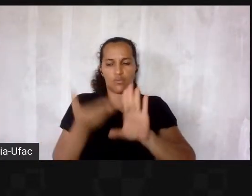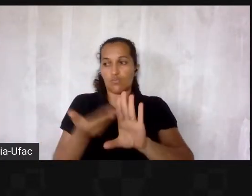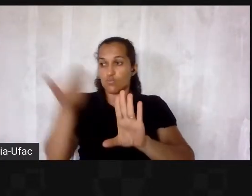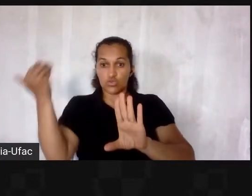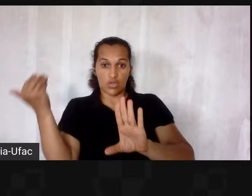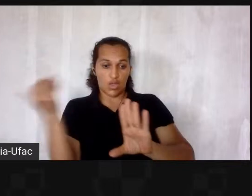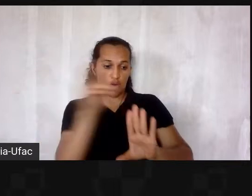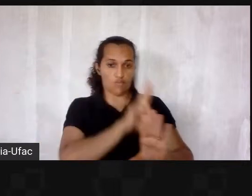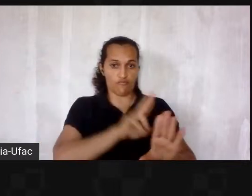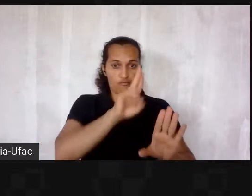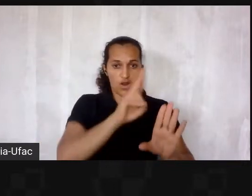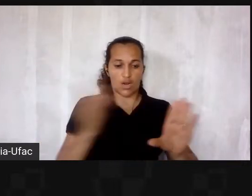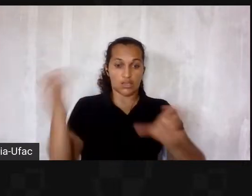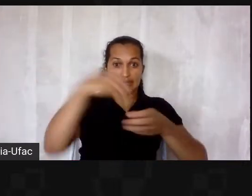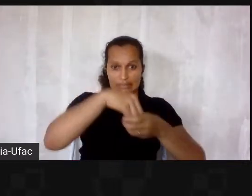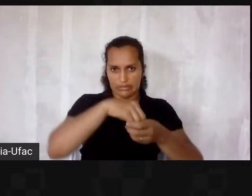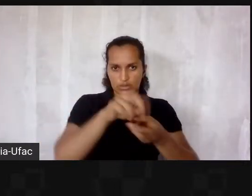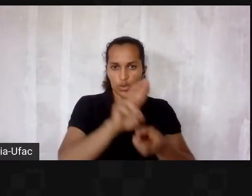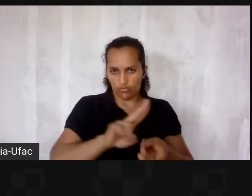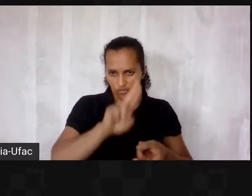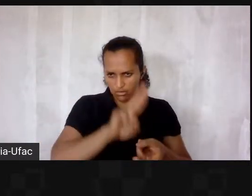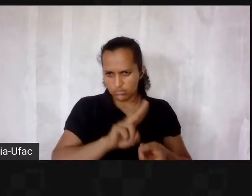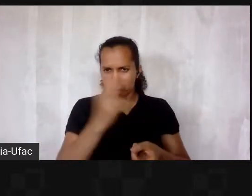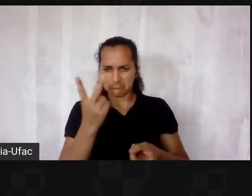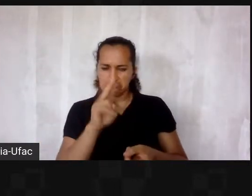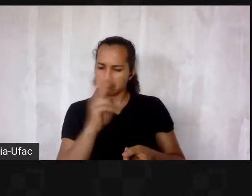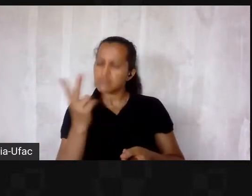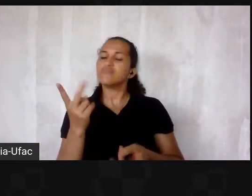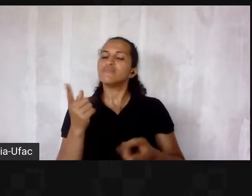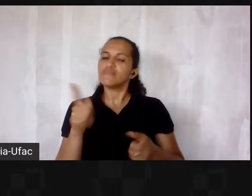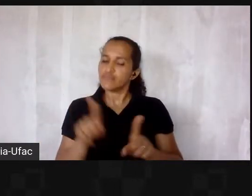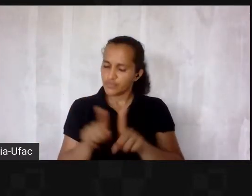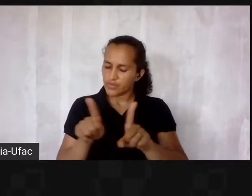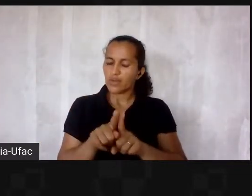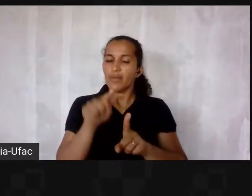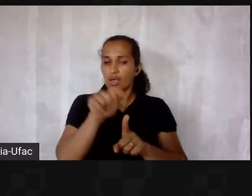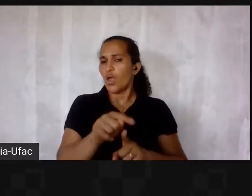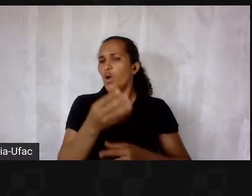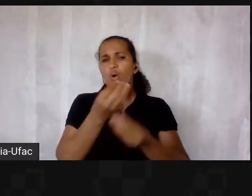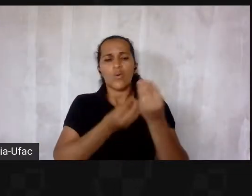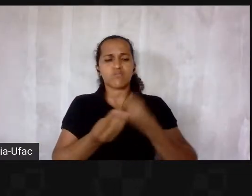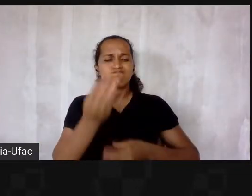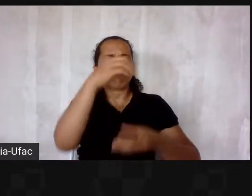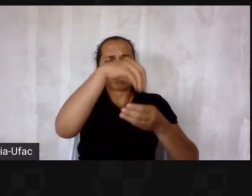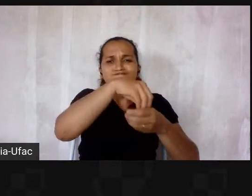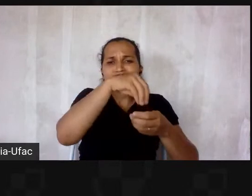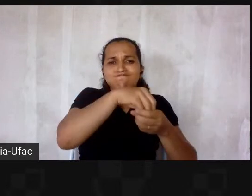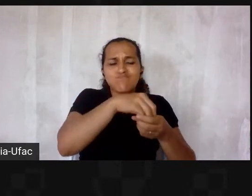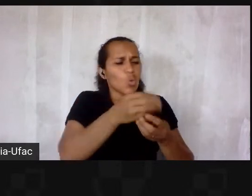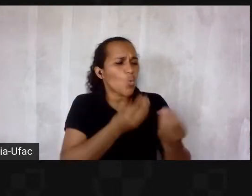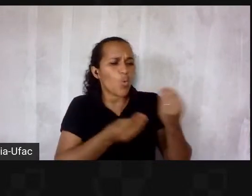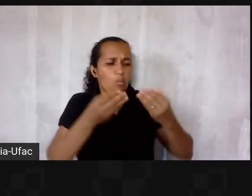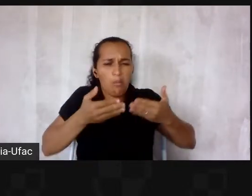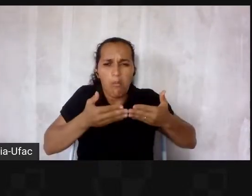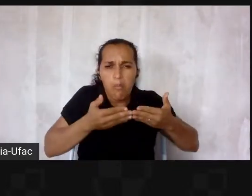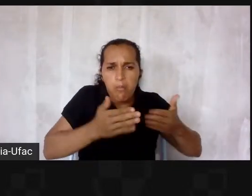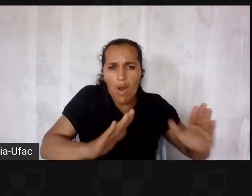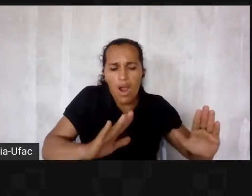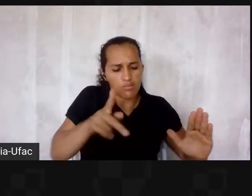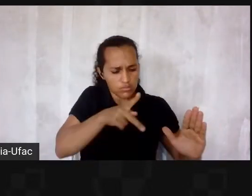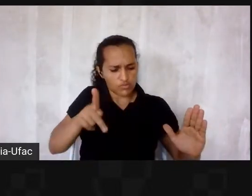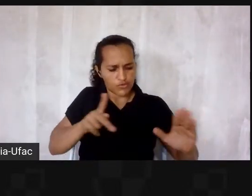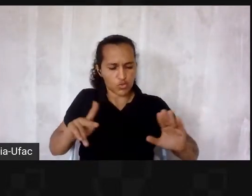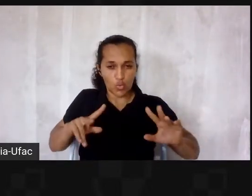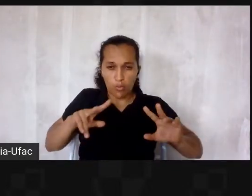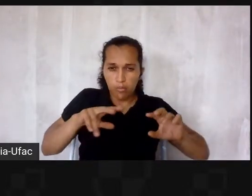instituição quanto internas, mas a gente destaca aí as forças internas e pessoais, o protagonismo assumido pelo docente,